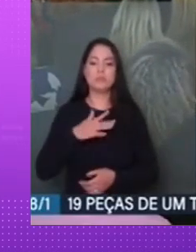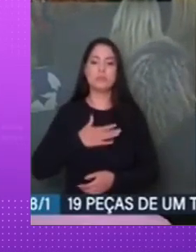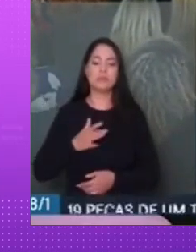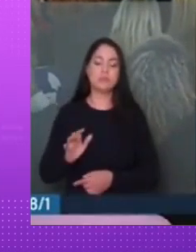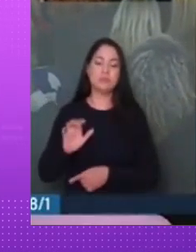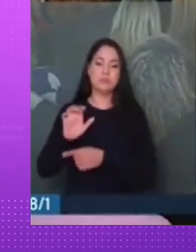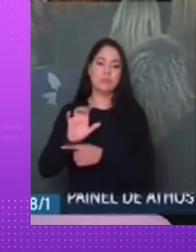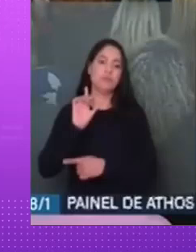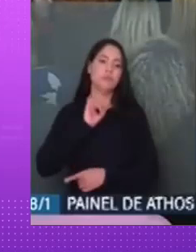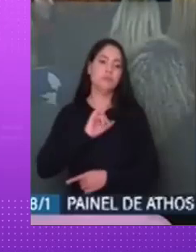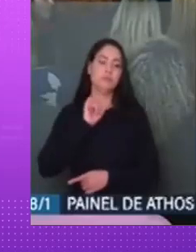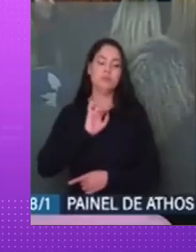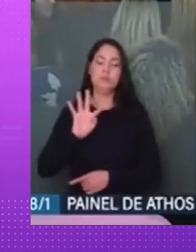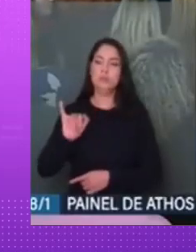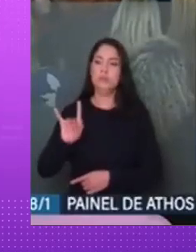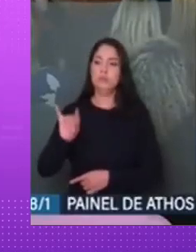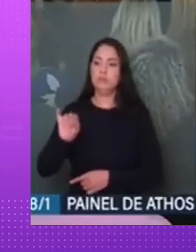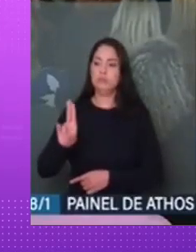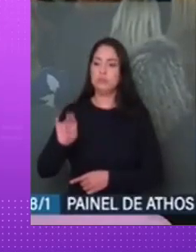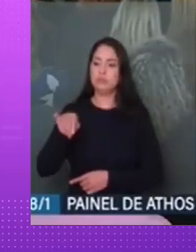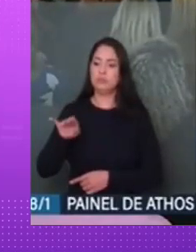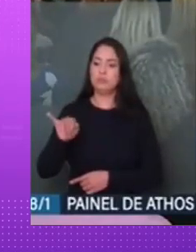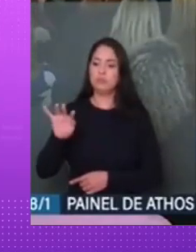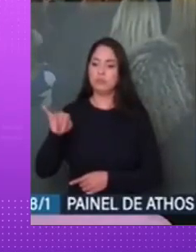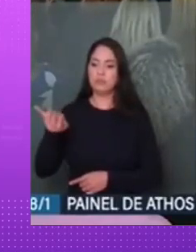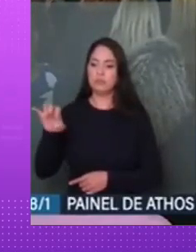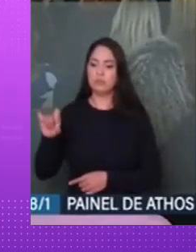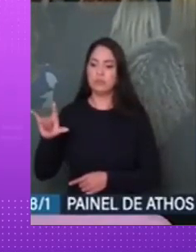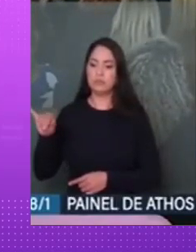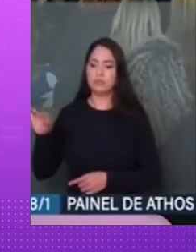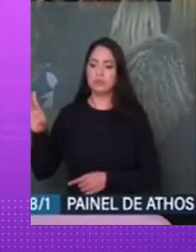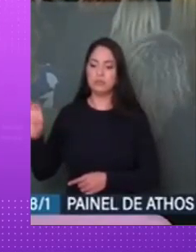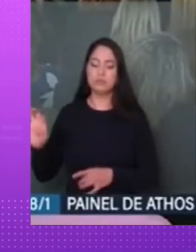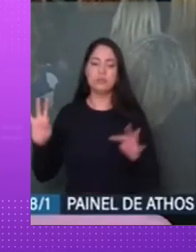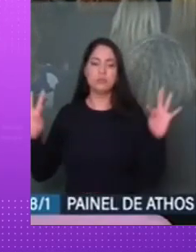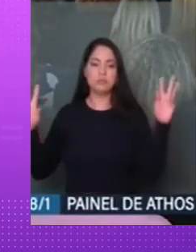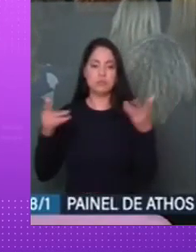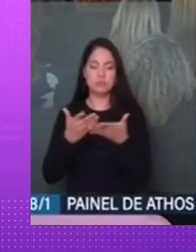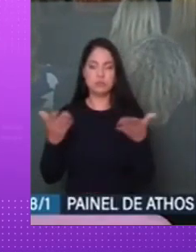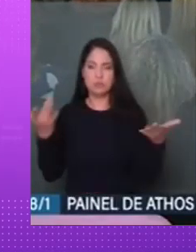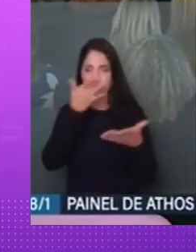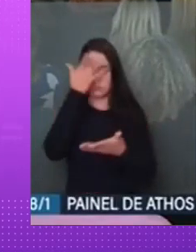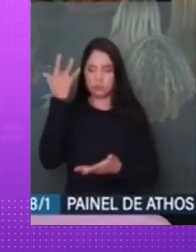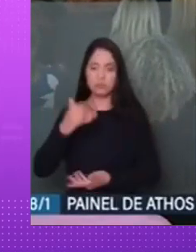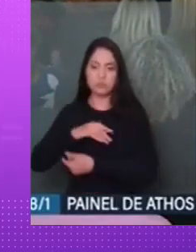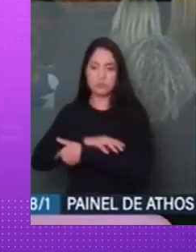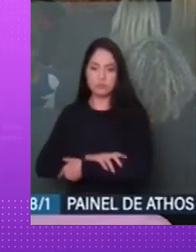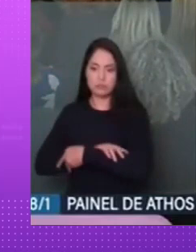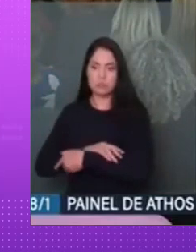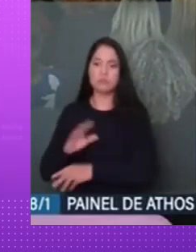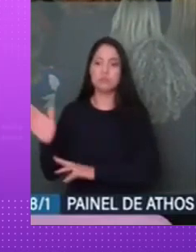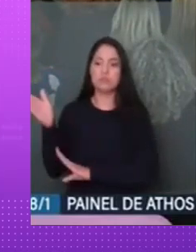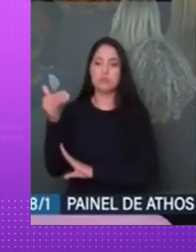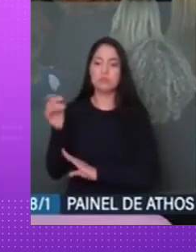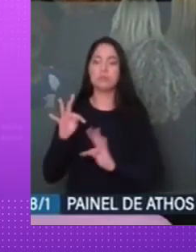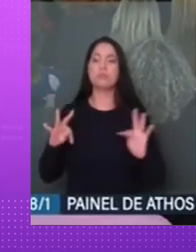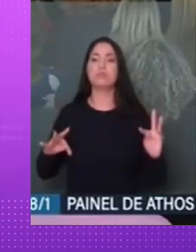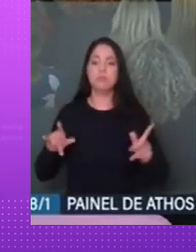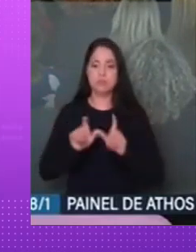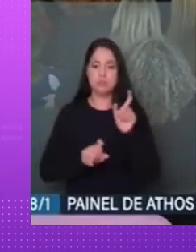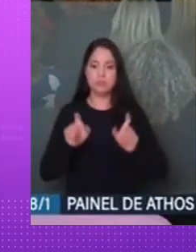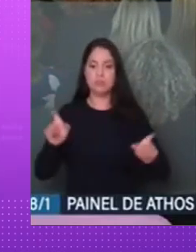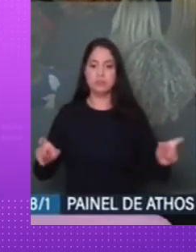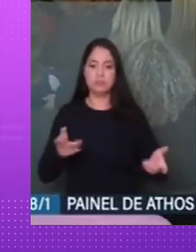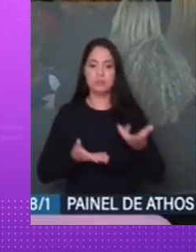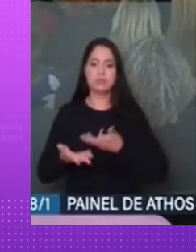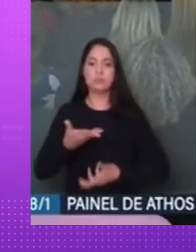que agora faz ali um ato pela democracia. Aí você continua na lista ali de entidades, você pega o MST. Ora,